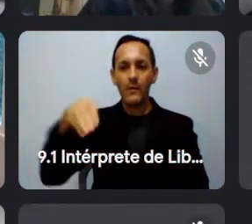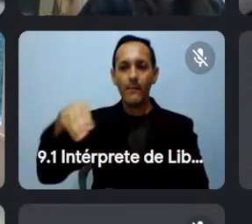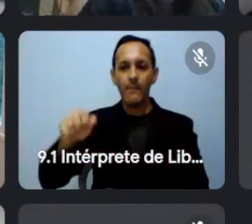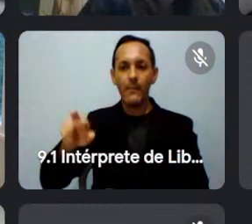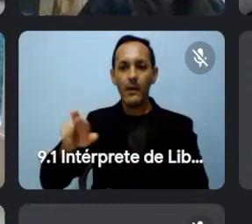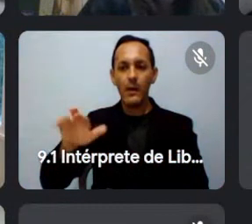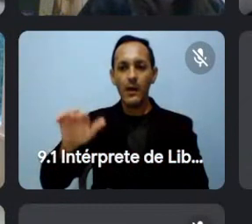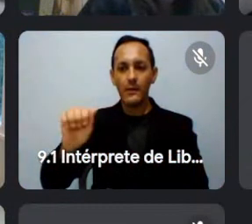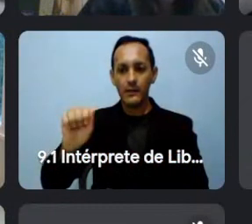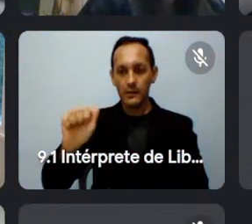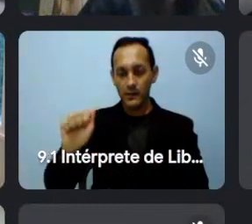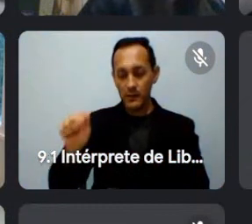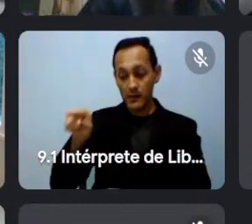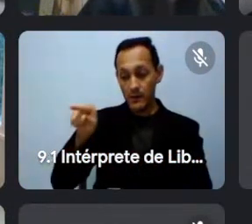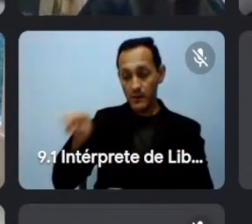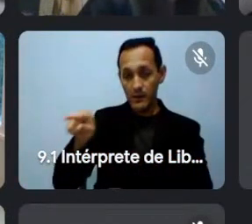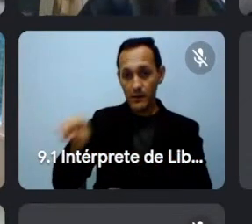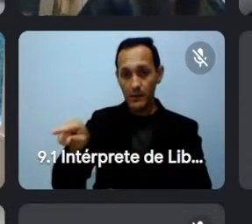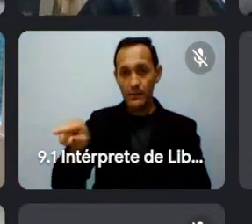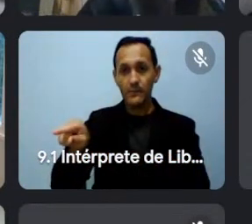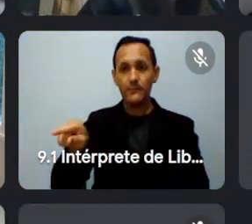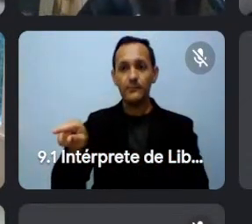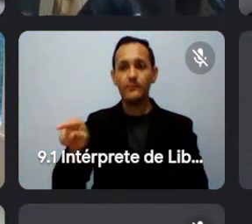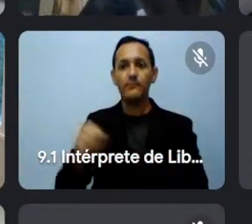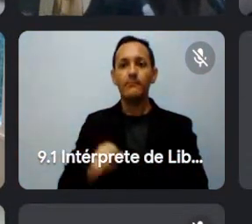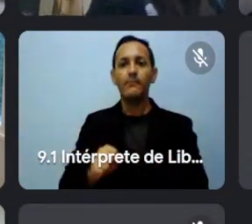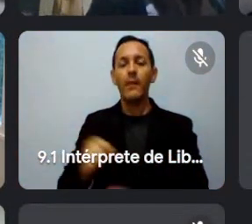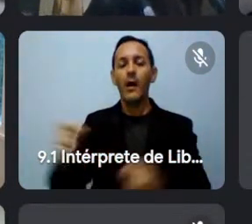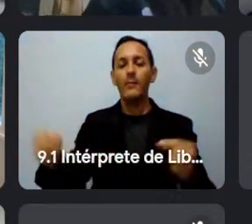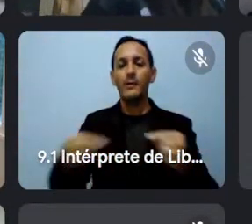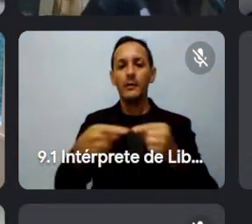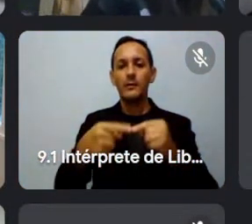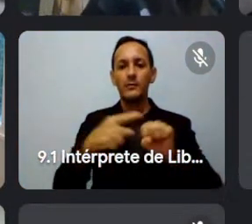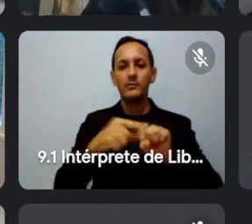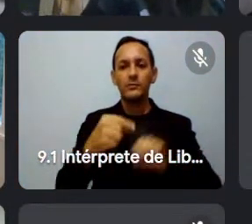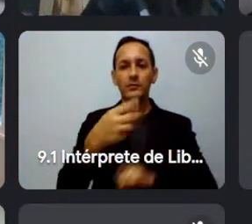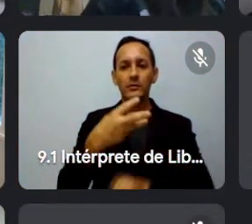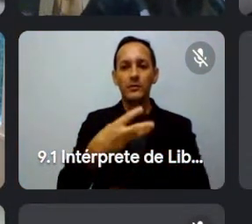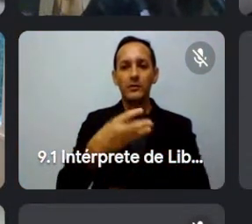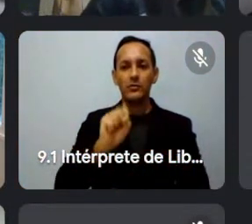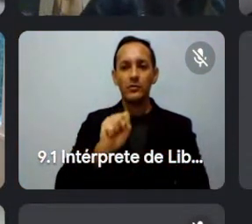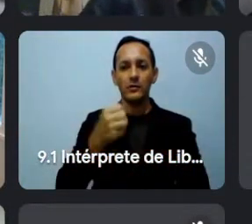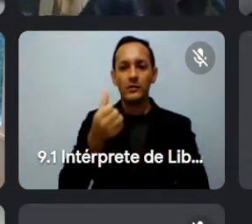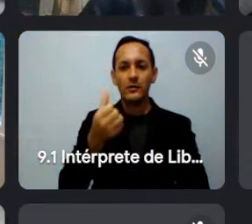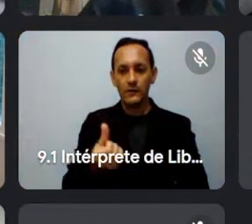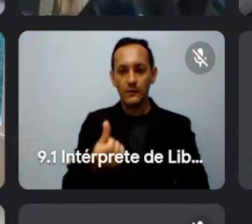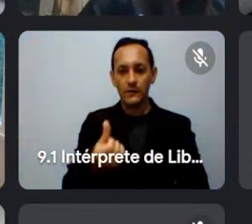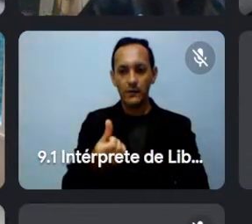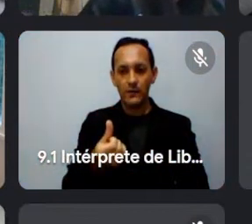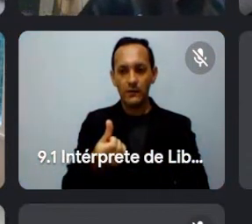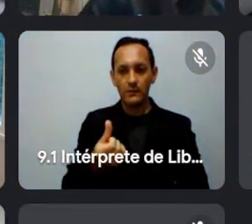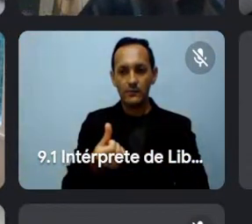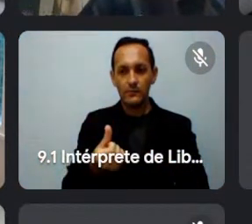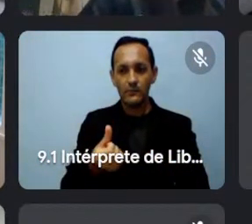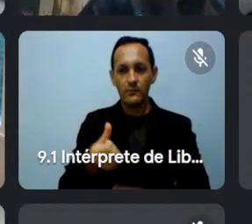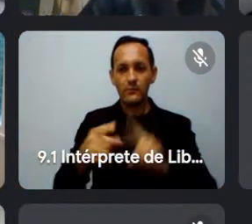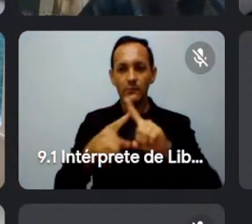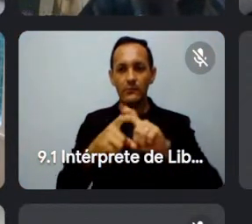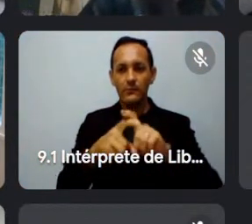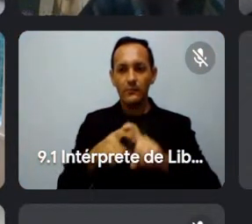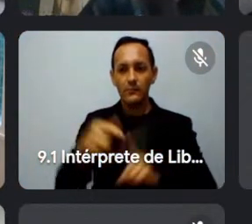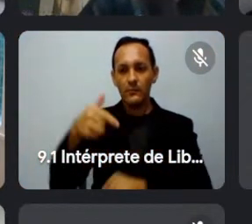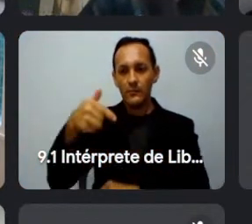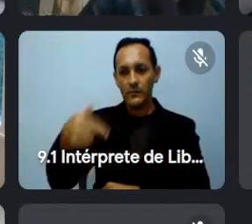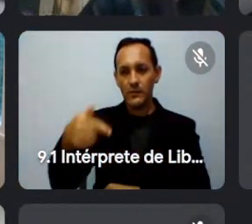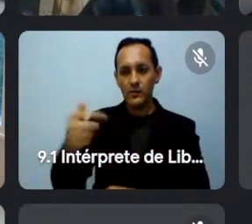recorrente Maria de Jesus Ribeiro da Silva - com fundamento no artigo 386 inciso VII do Código